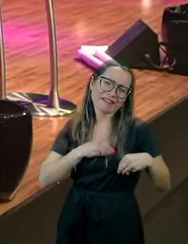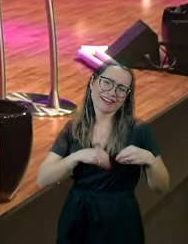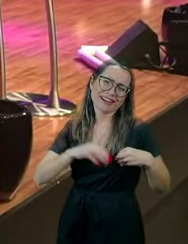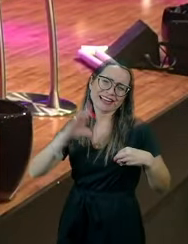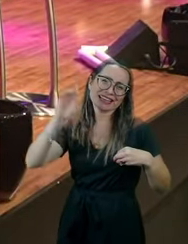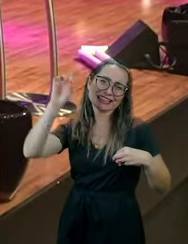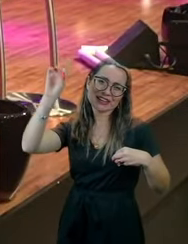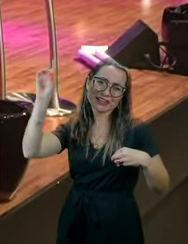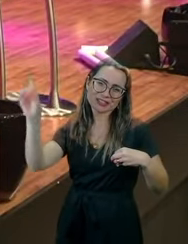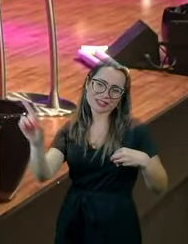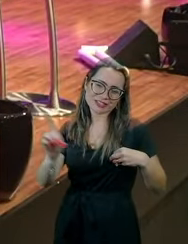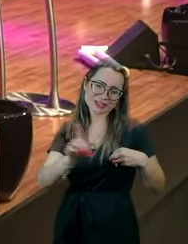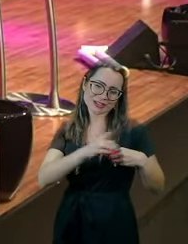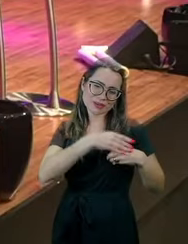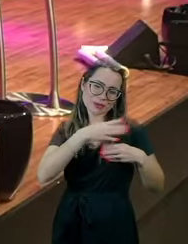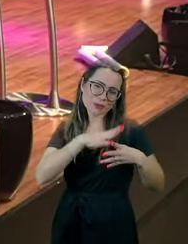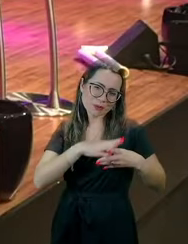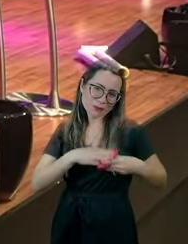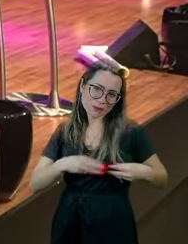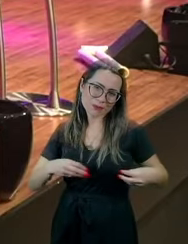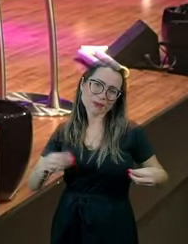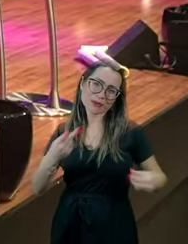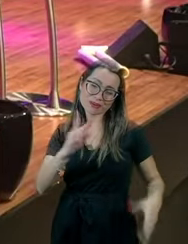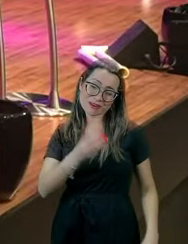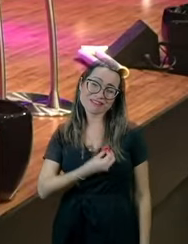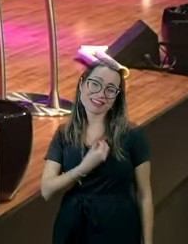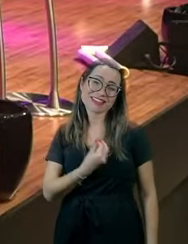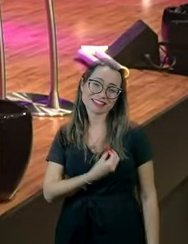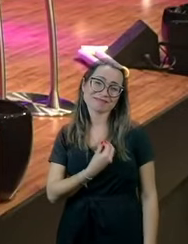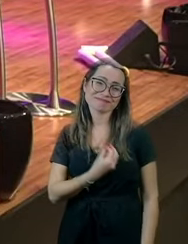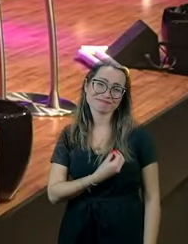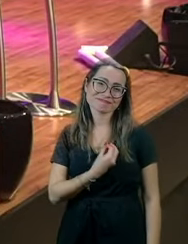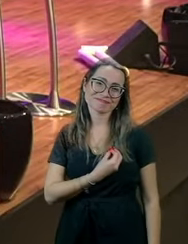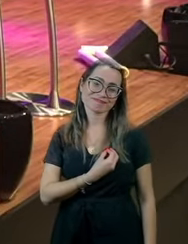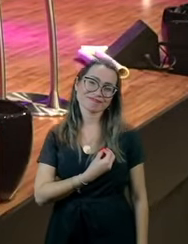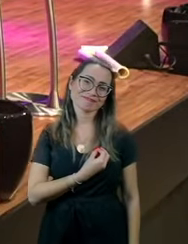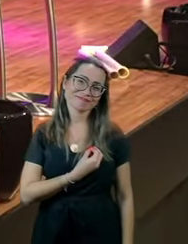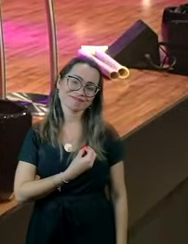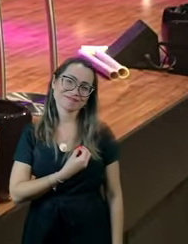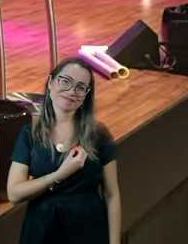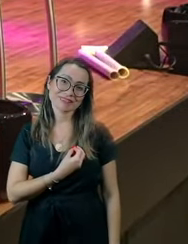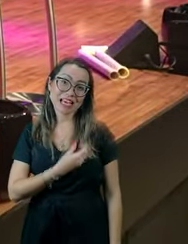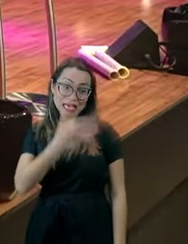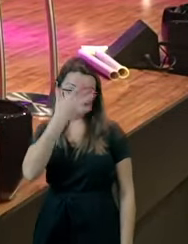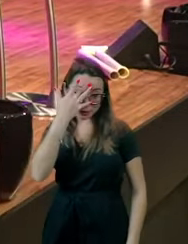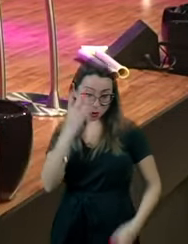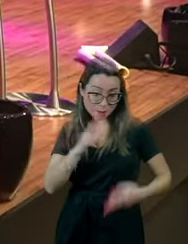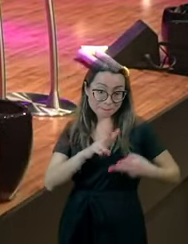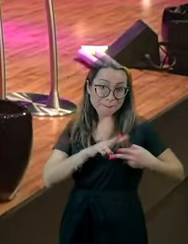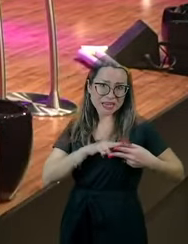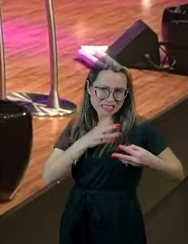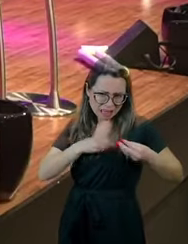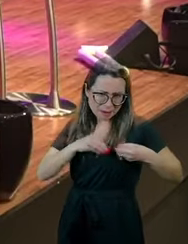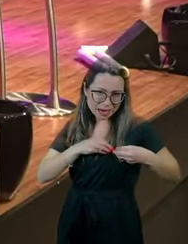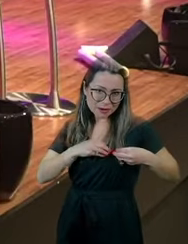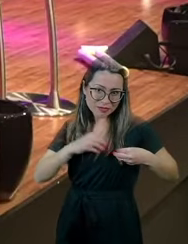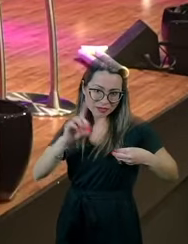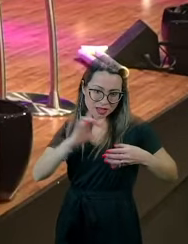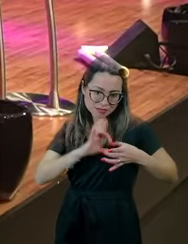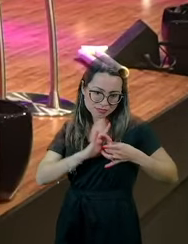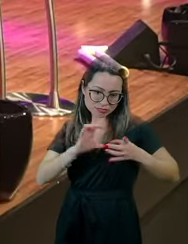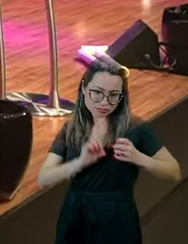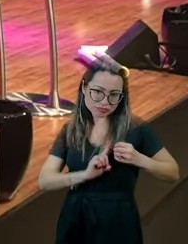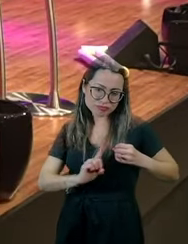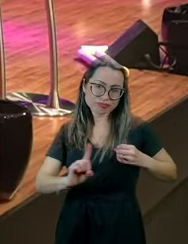sobre o seu coração. Você vai precisar liberar pessoas. Você já entendeu que algumas desconexões vieram de